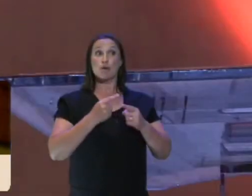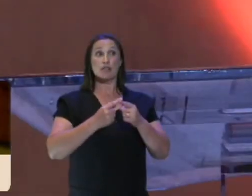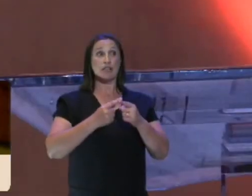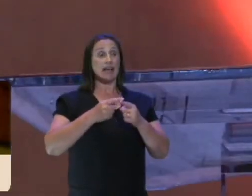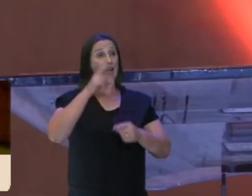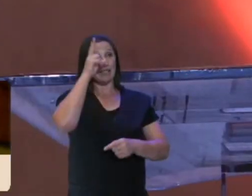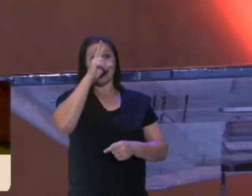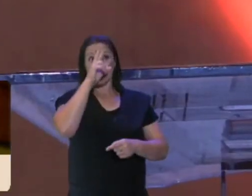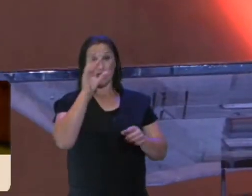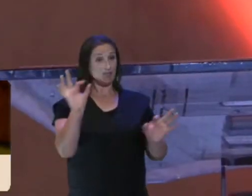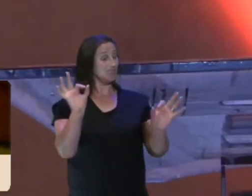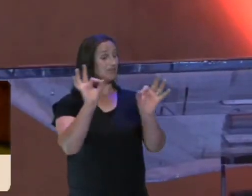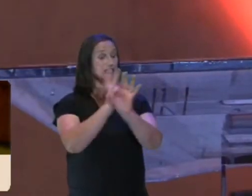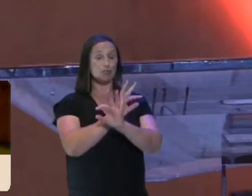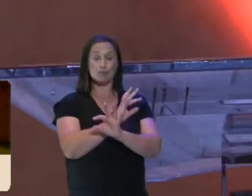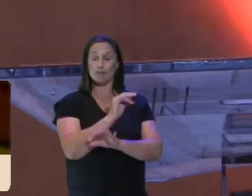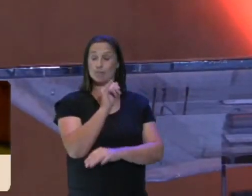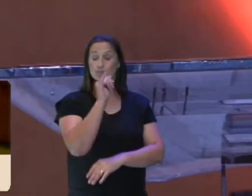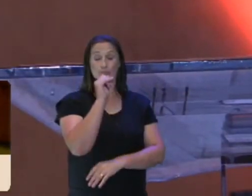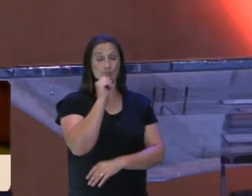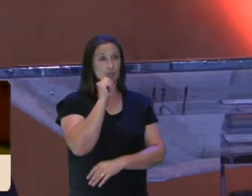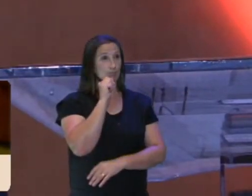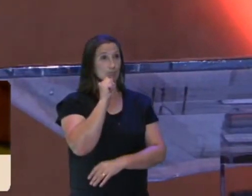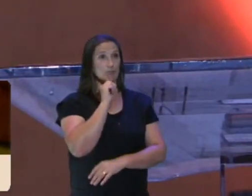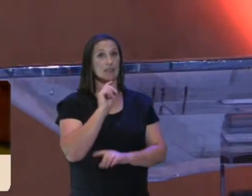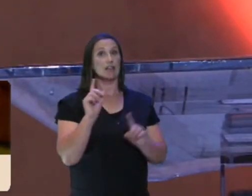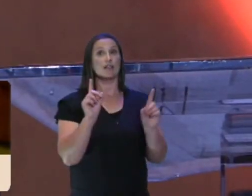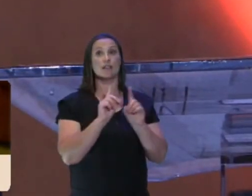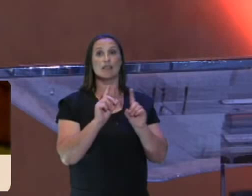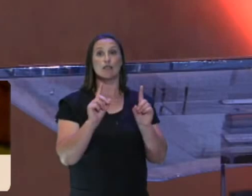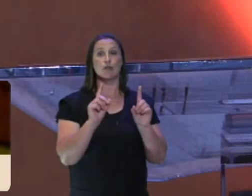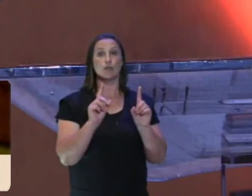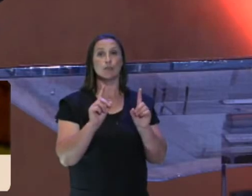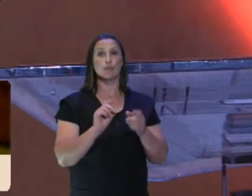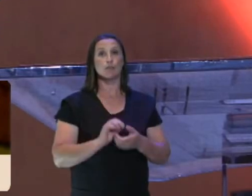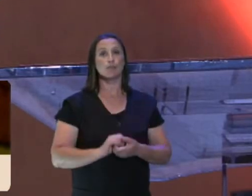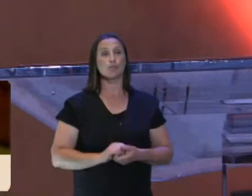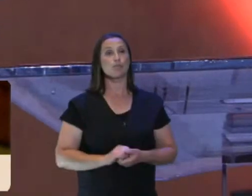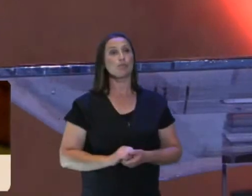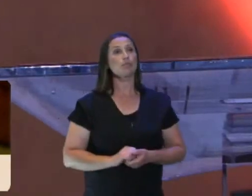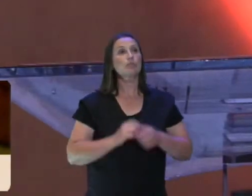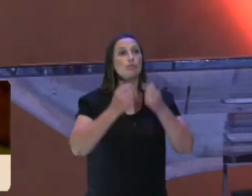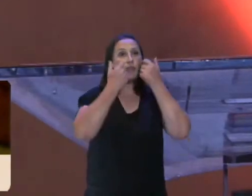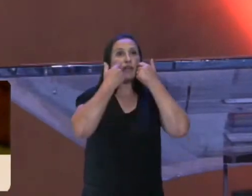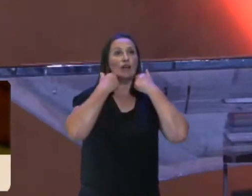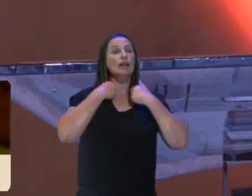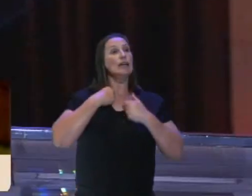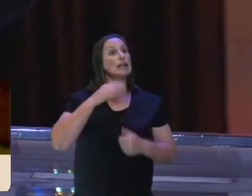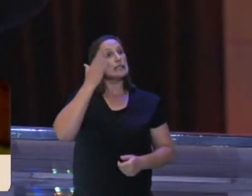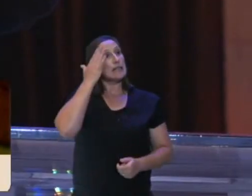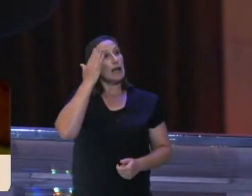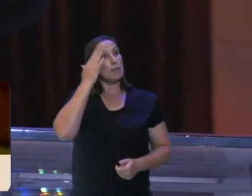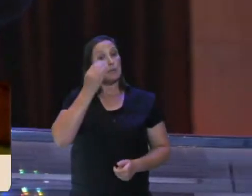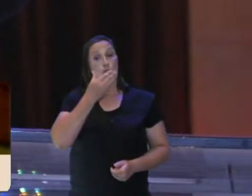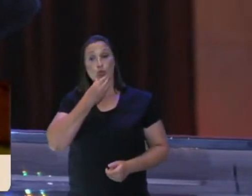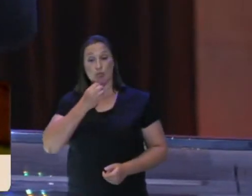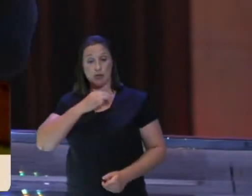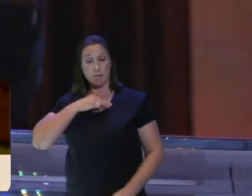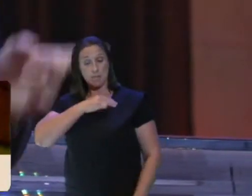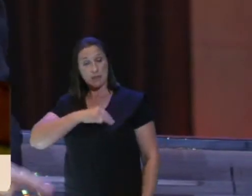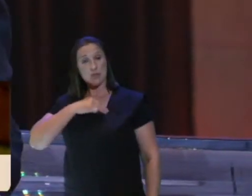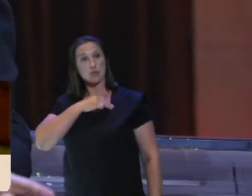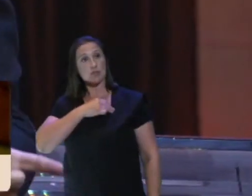36 anos, os últimos 4 anos, Deus fez uma revolução para compensar a vida daquele missionário ao longo dos